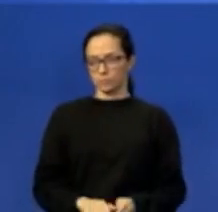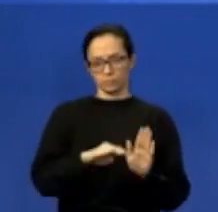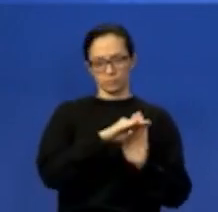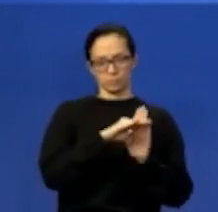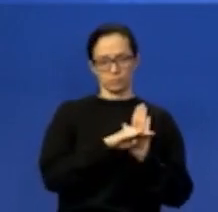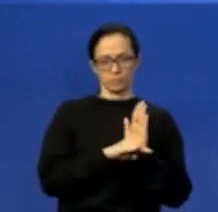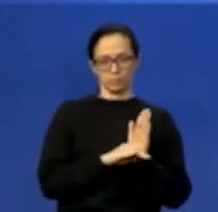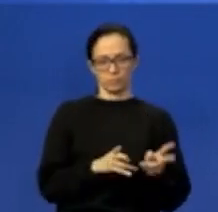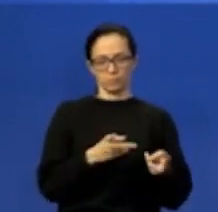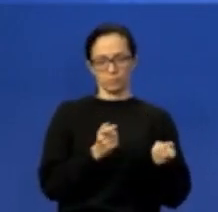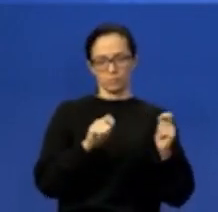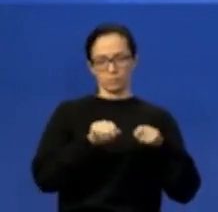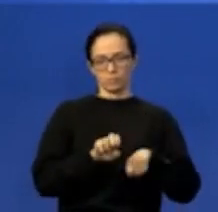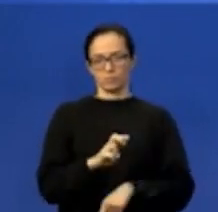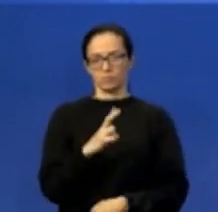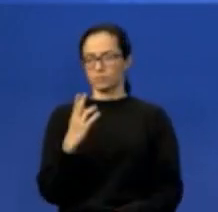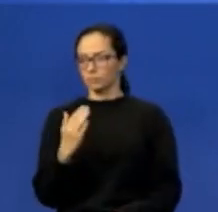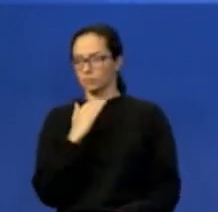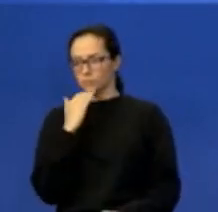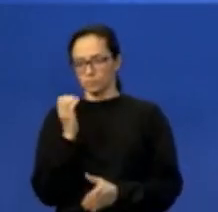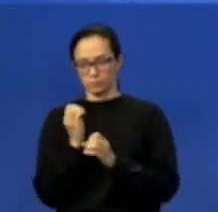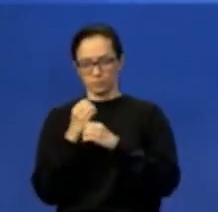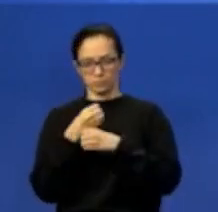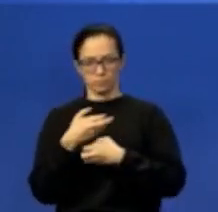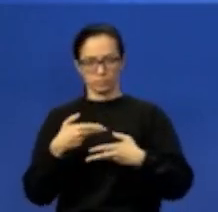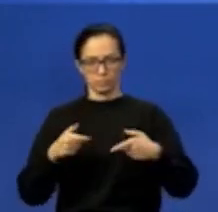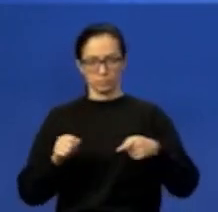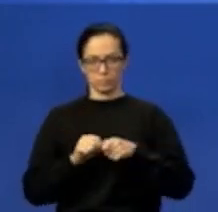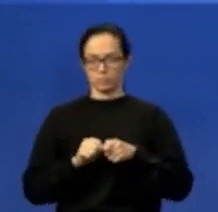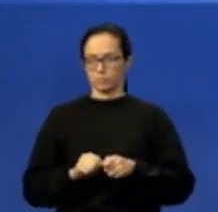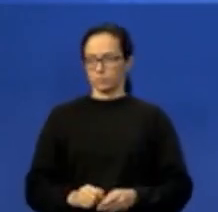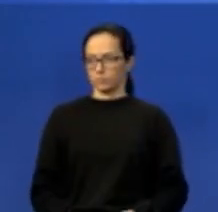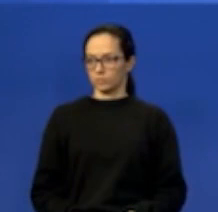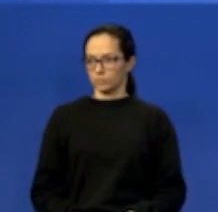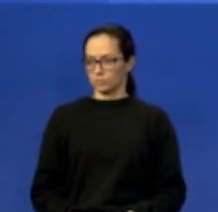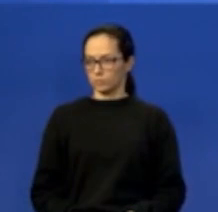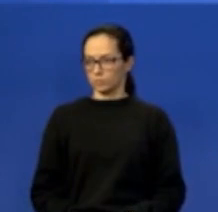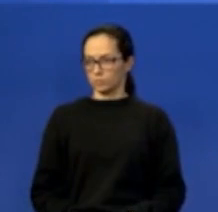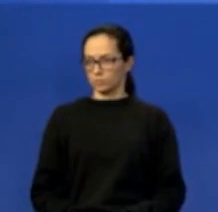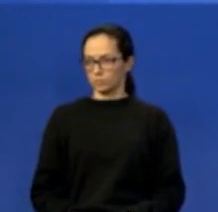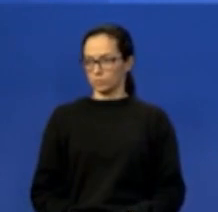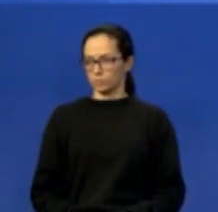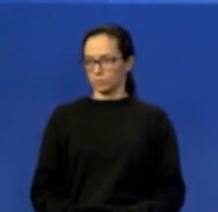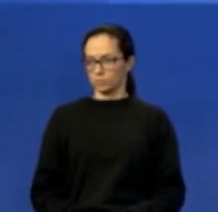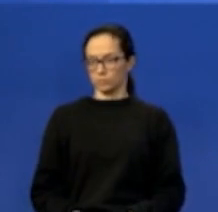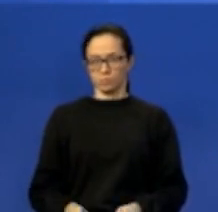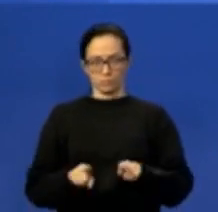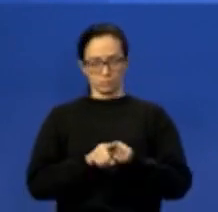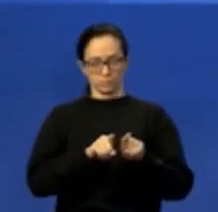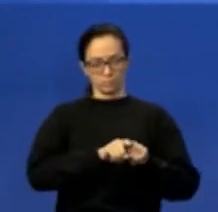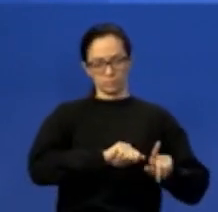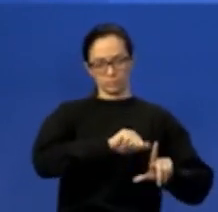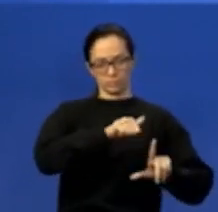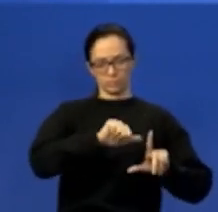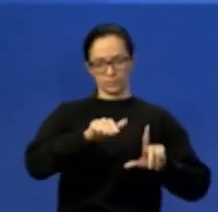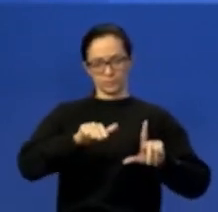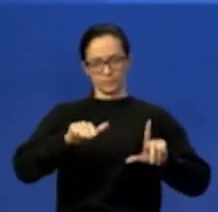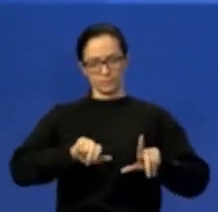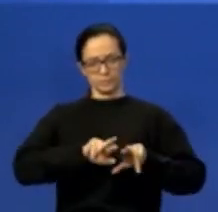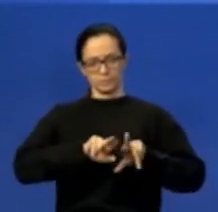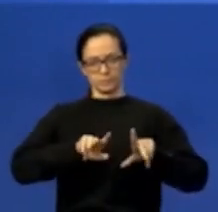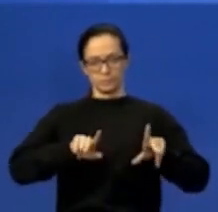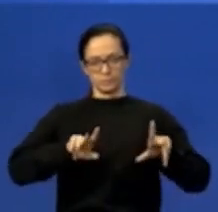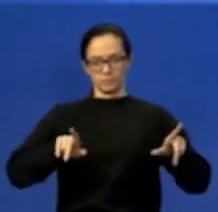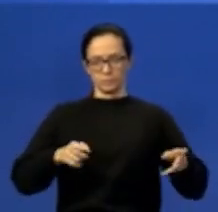alguma alteração desses exames laboratoriais. Existem algumas variáveis que são